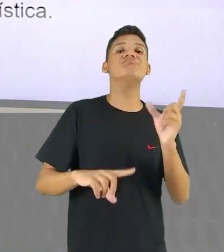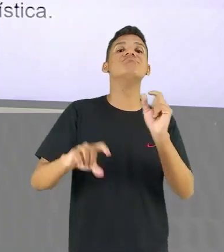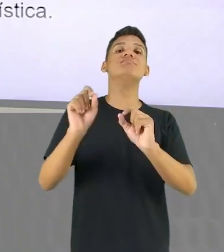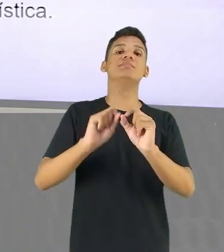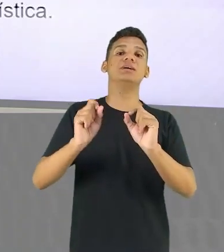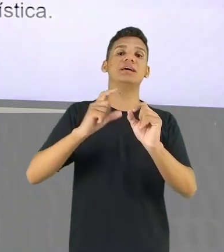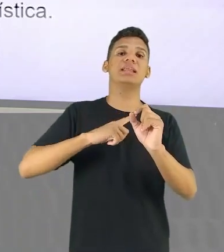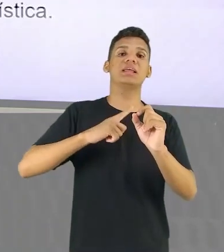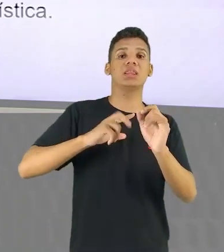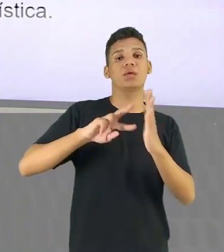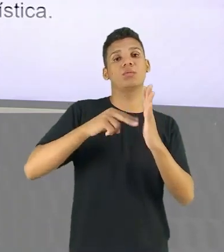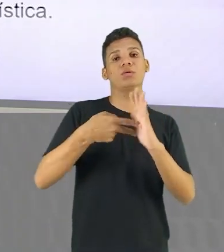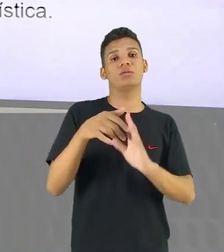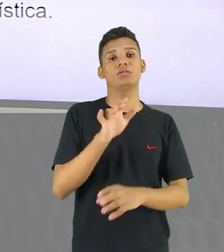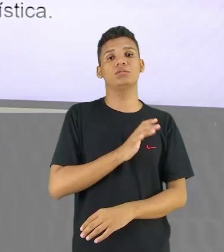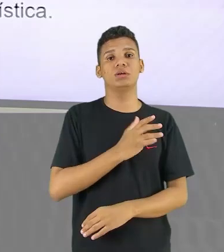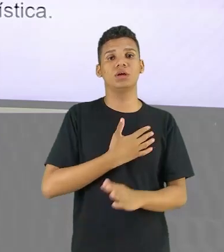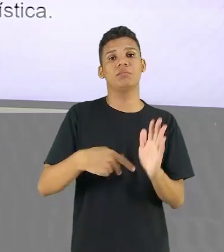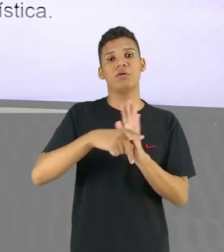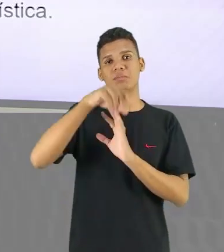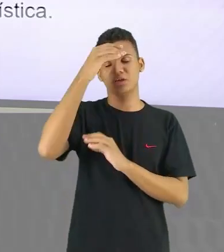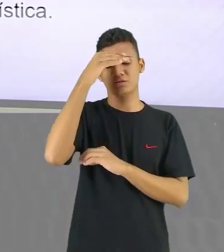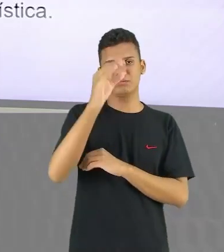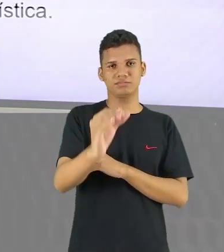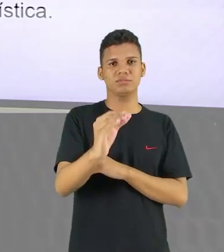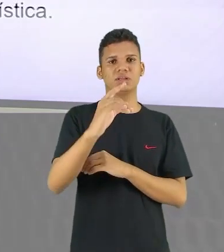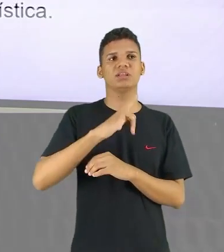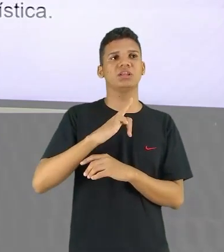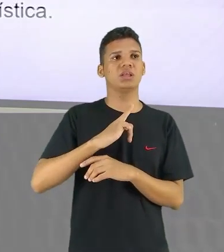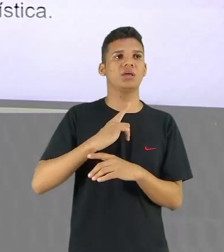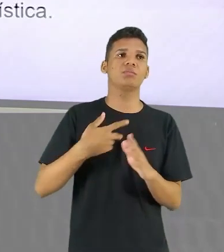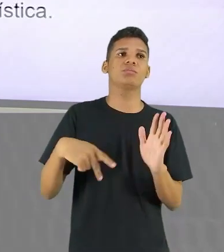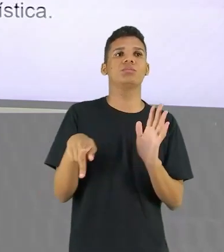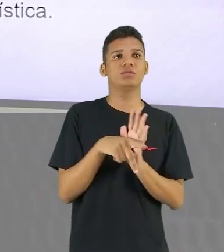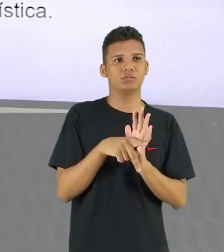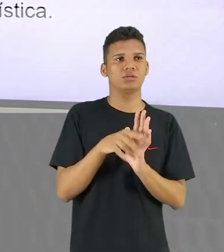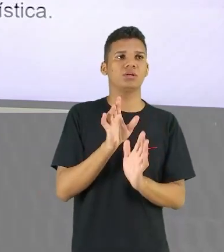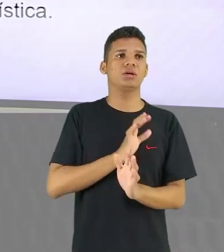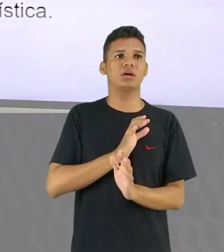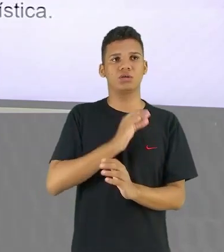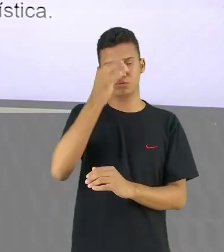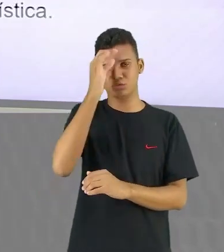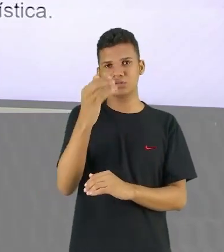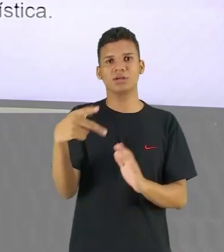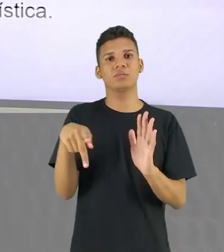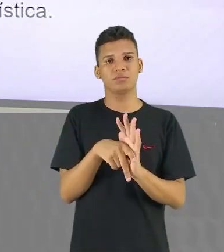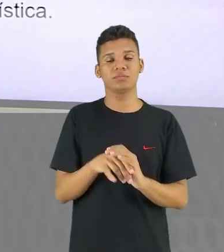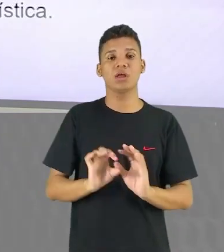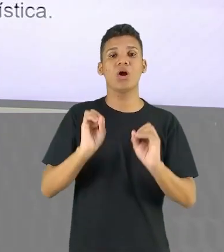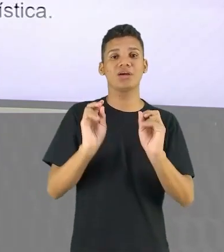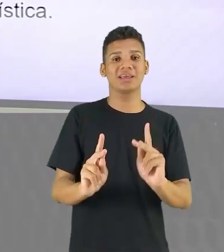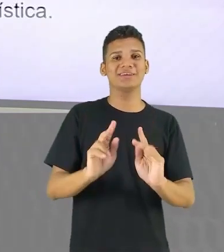a riqueza da mistura cultural que compõe a formação na Inglaterra. Ok?